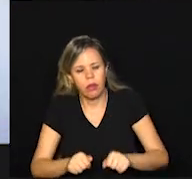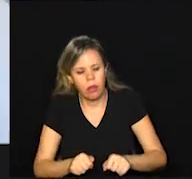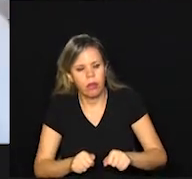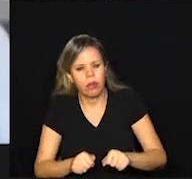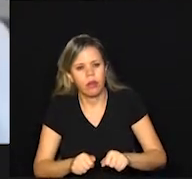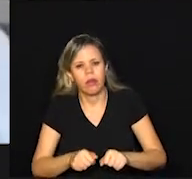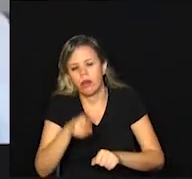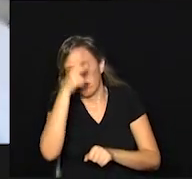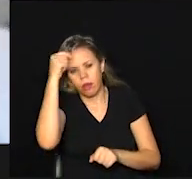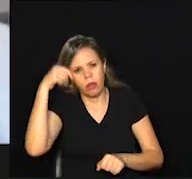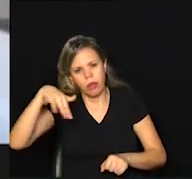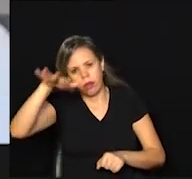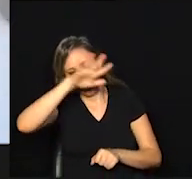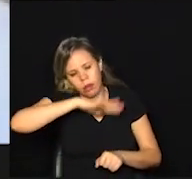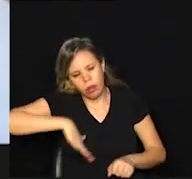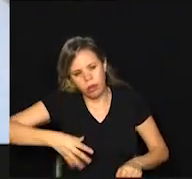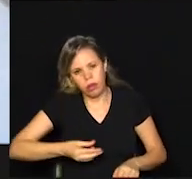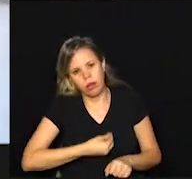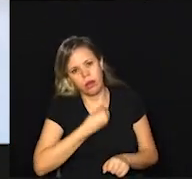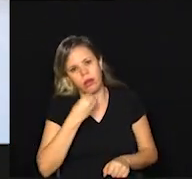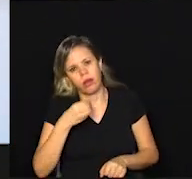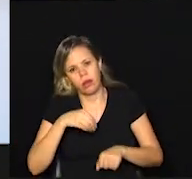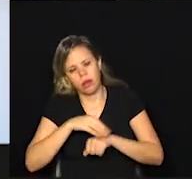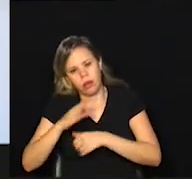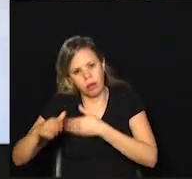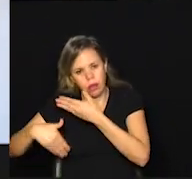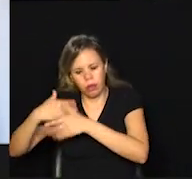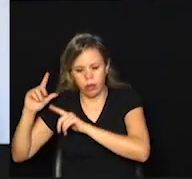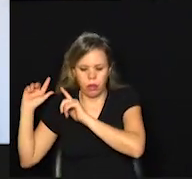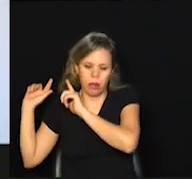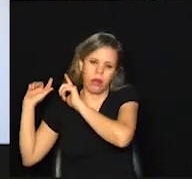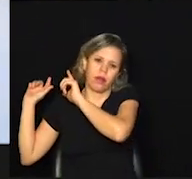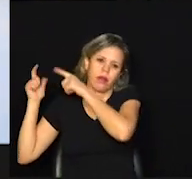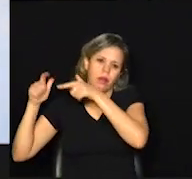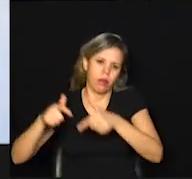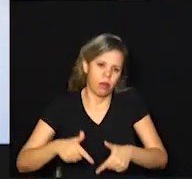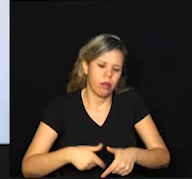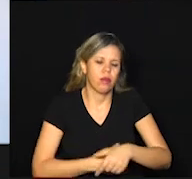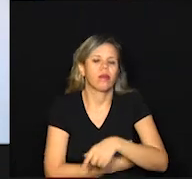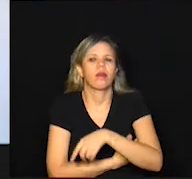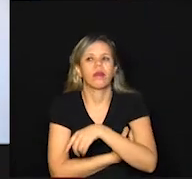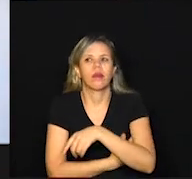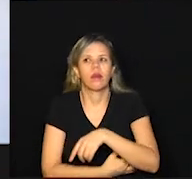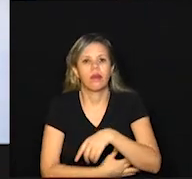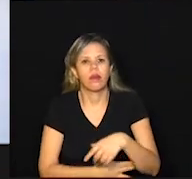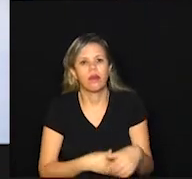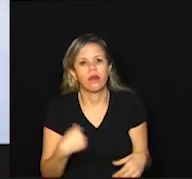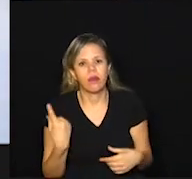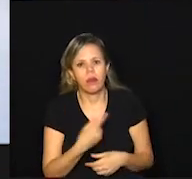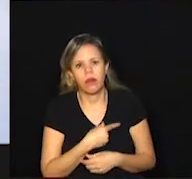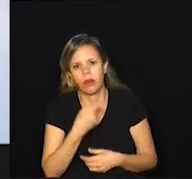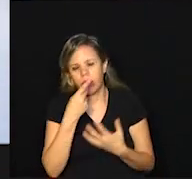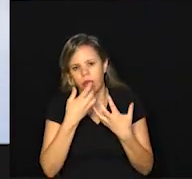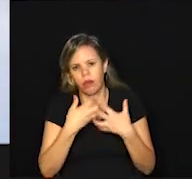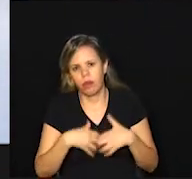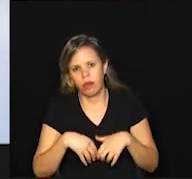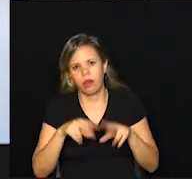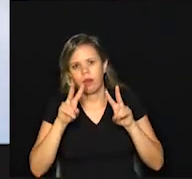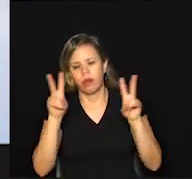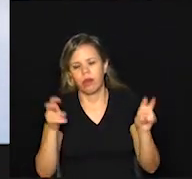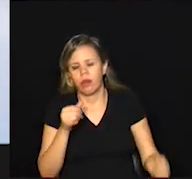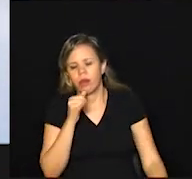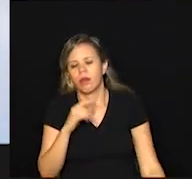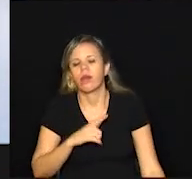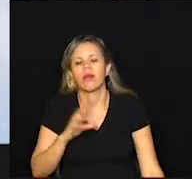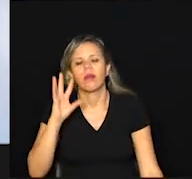estão Popular que a gente trás e traz um processo da tradição todo isso E aí quando a gente fala dessas dessas questões